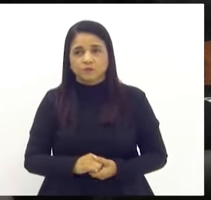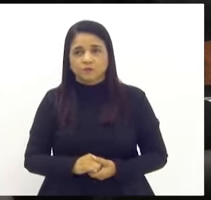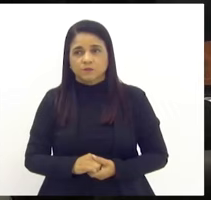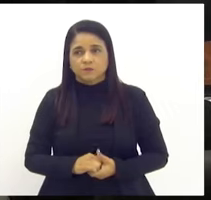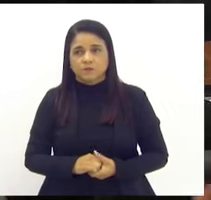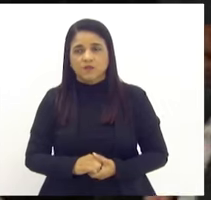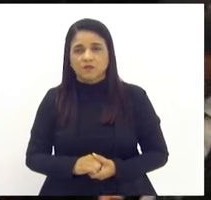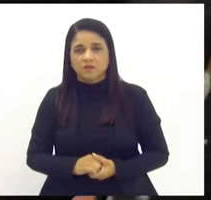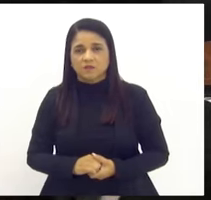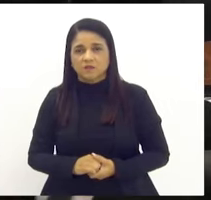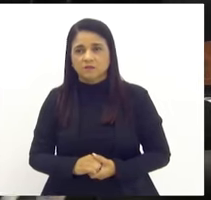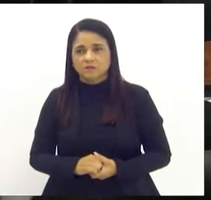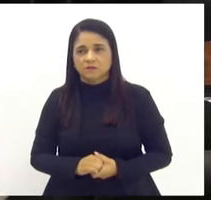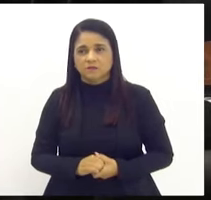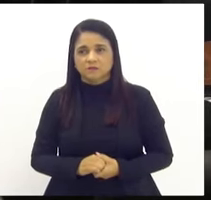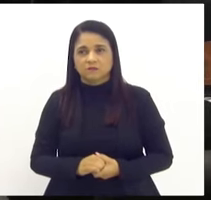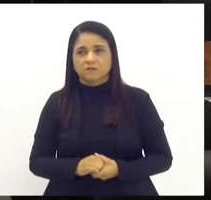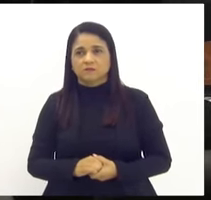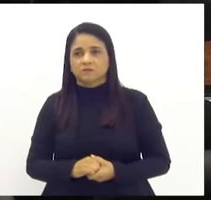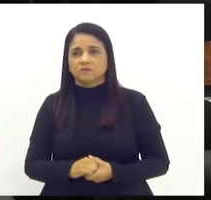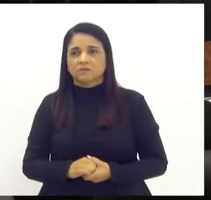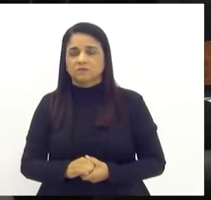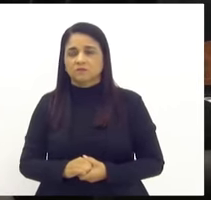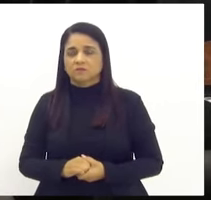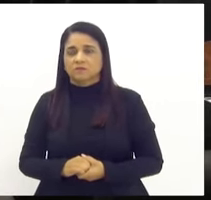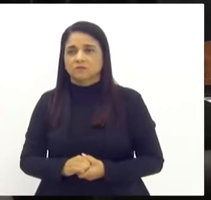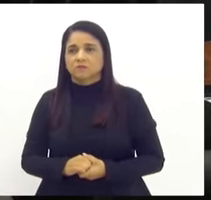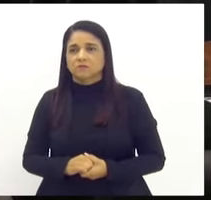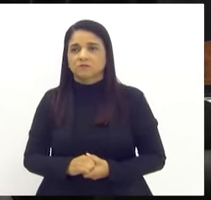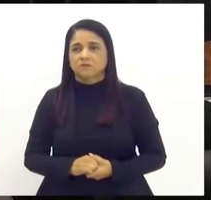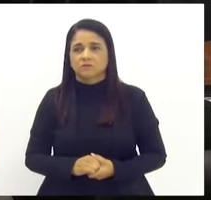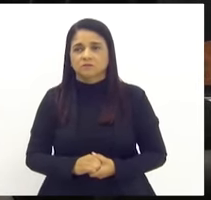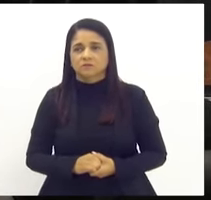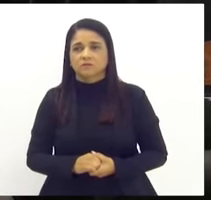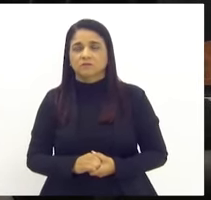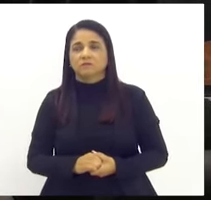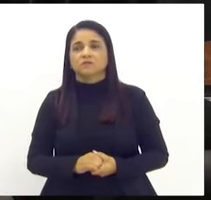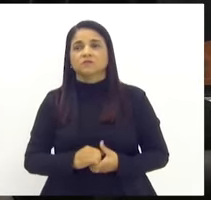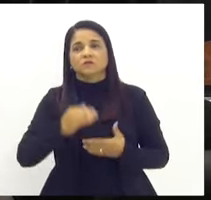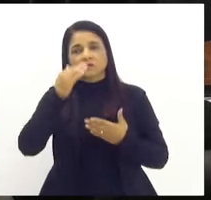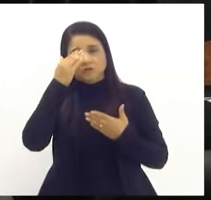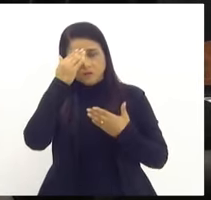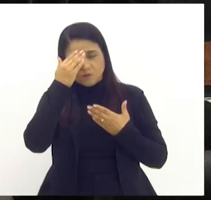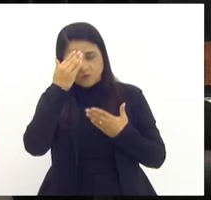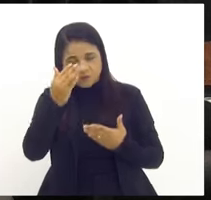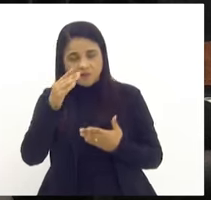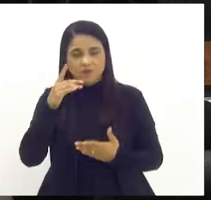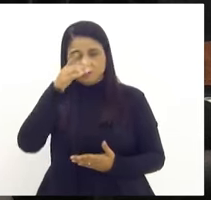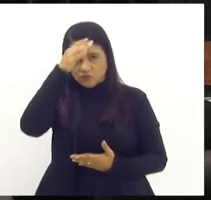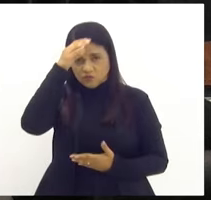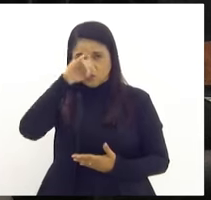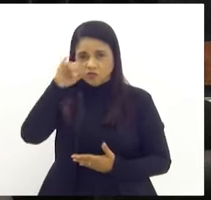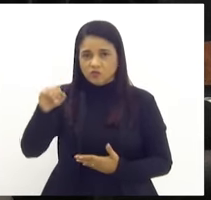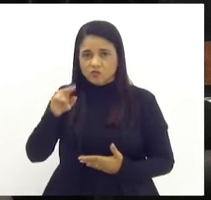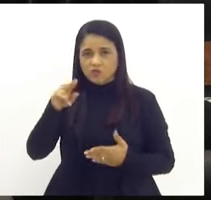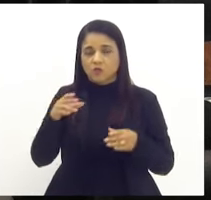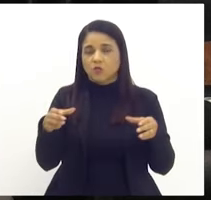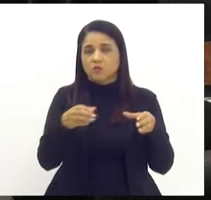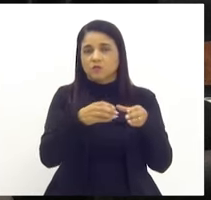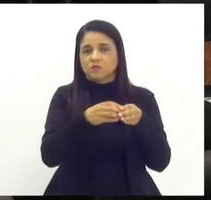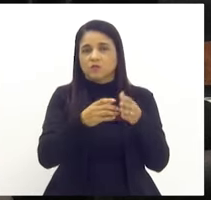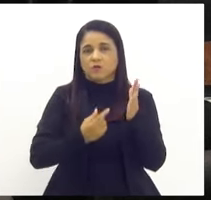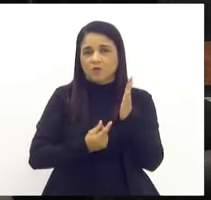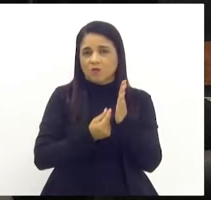tiju acompan o parecer da ccj senhor presidente Muito obrigado Deputado tiju pela comissão de orçamento